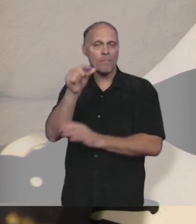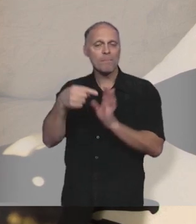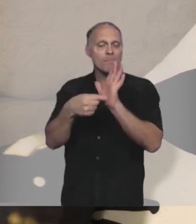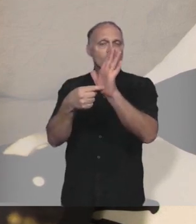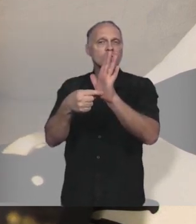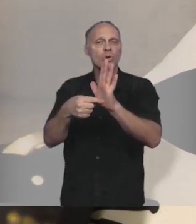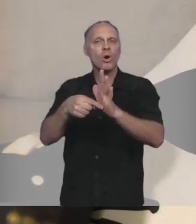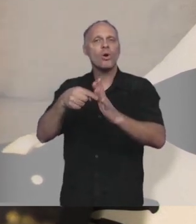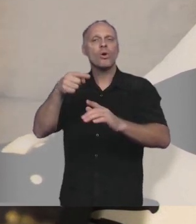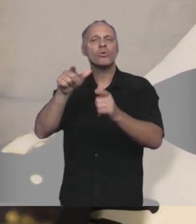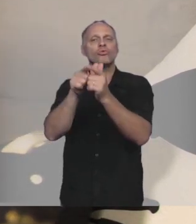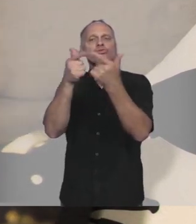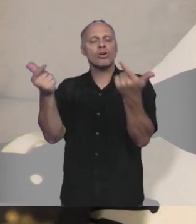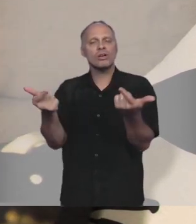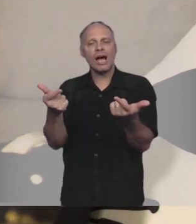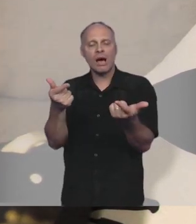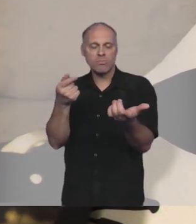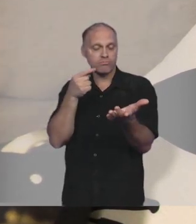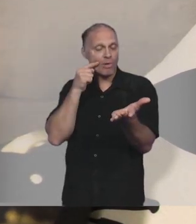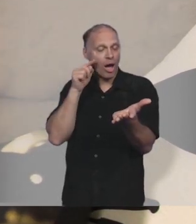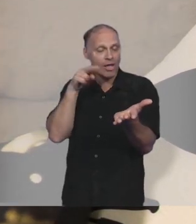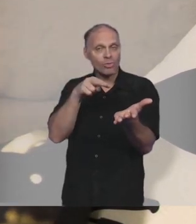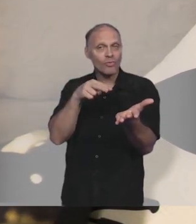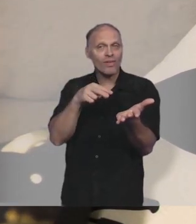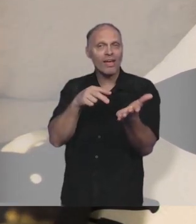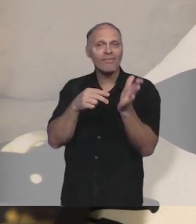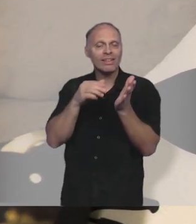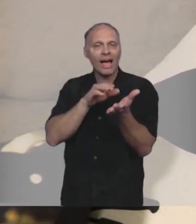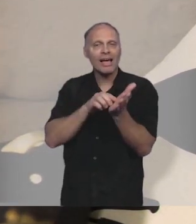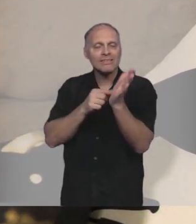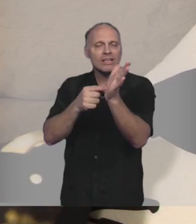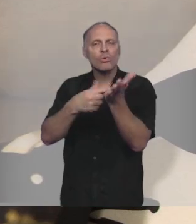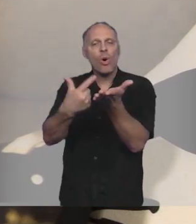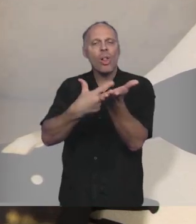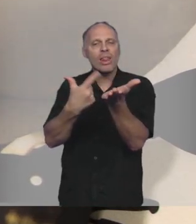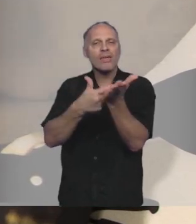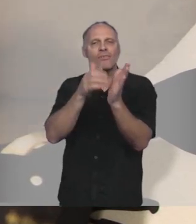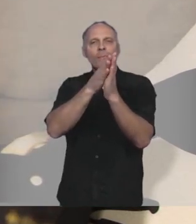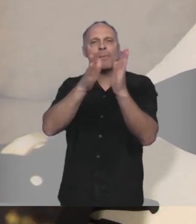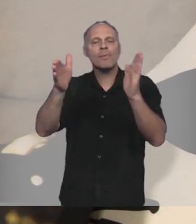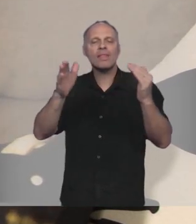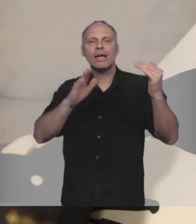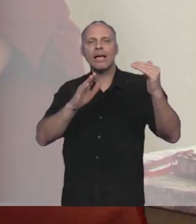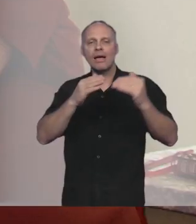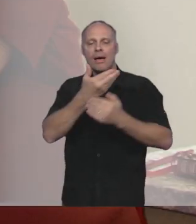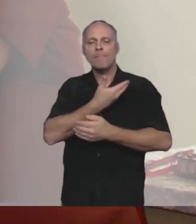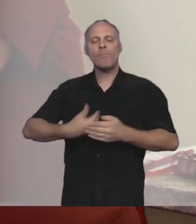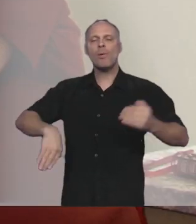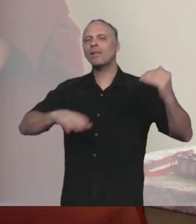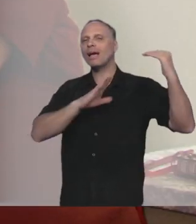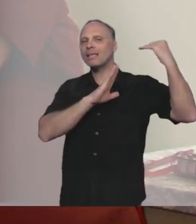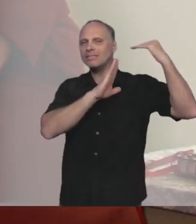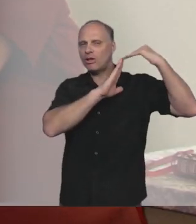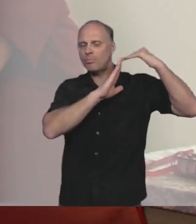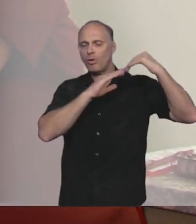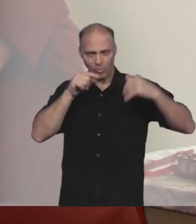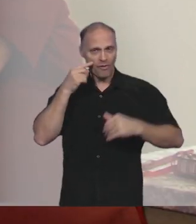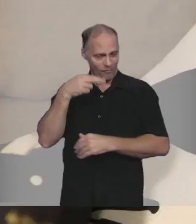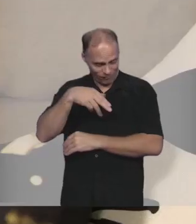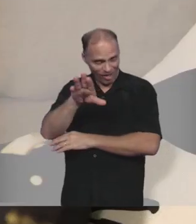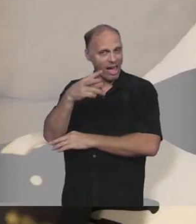me mostrou uma matéria do jornal, tu vai lá ver o lançamento desse livro aqui na Biblioteca Pública, São Leopoldo, tu vai lá,